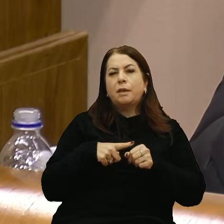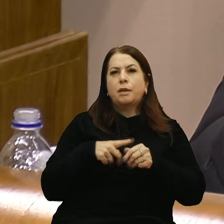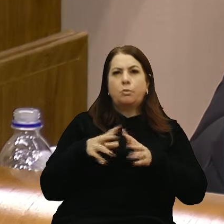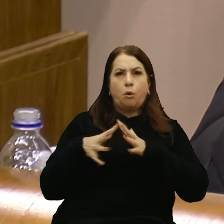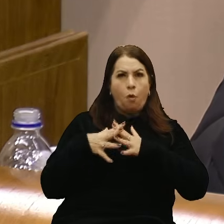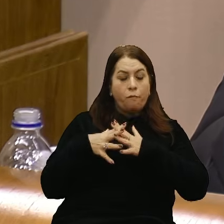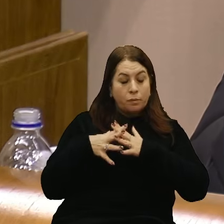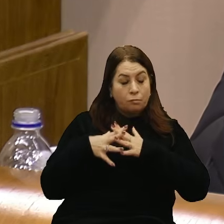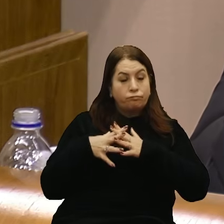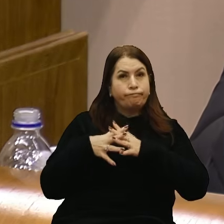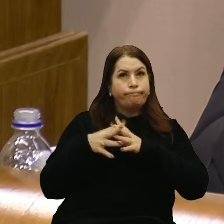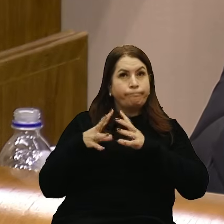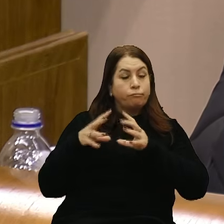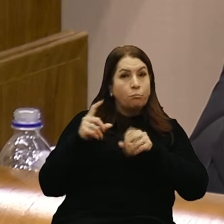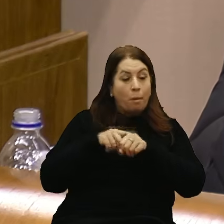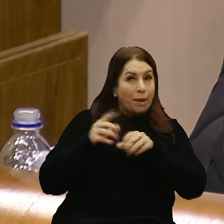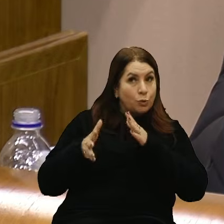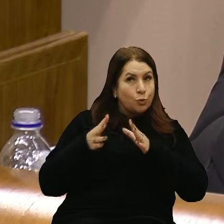turbulência, né?